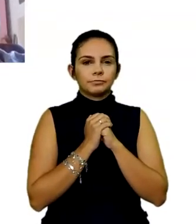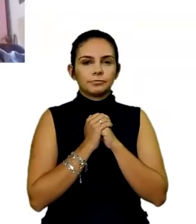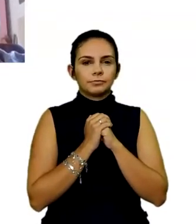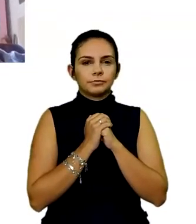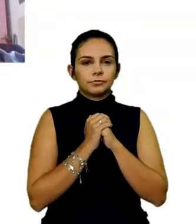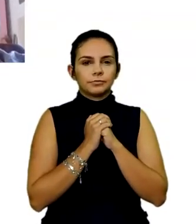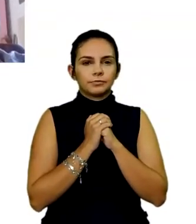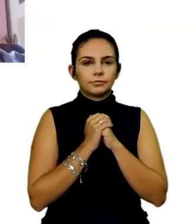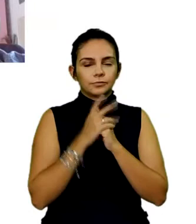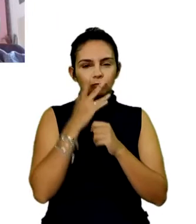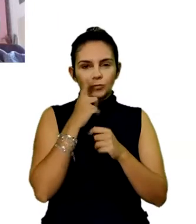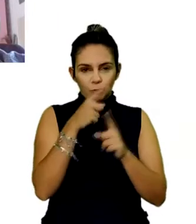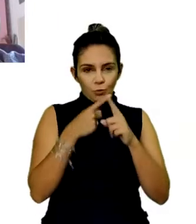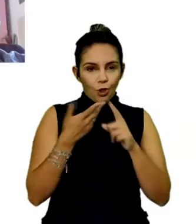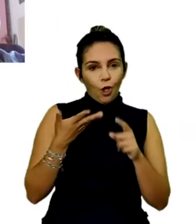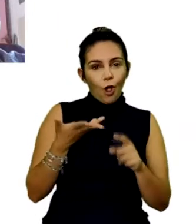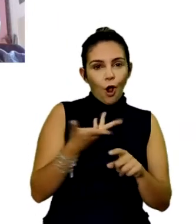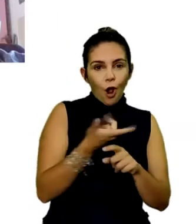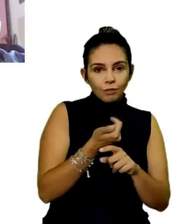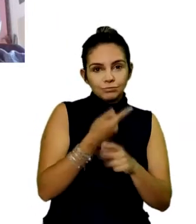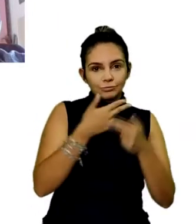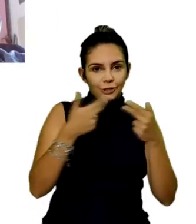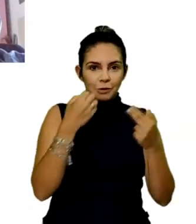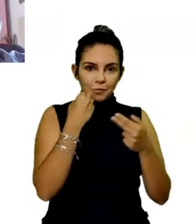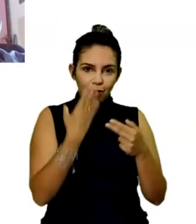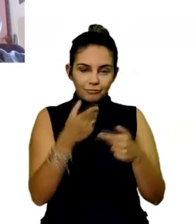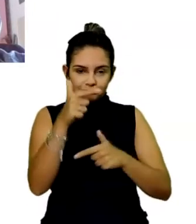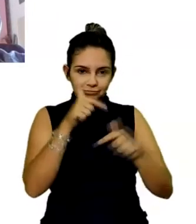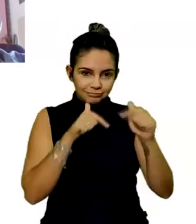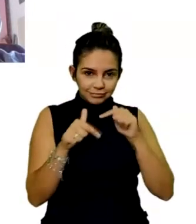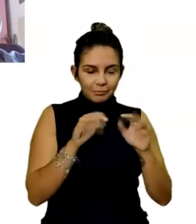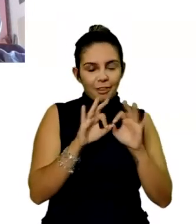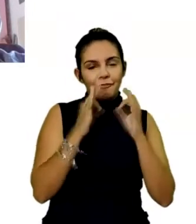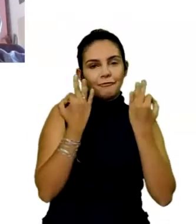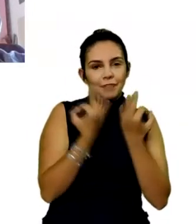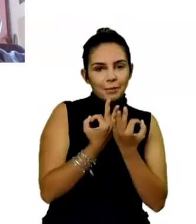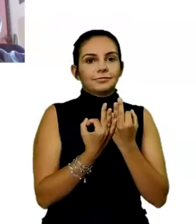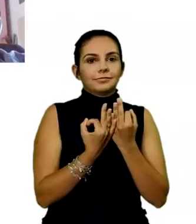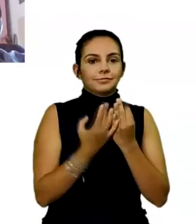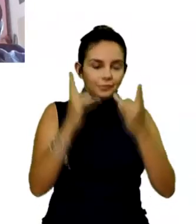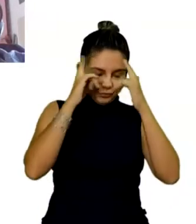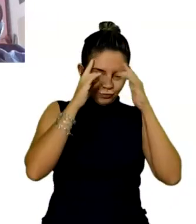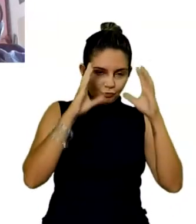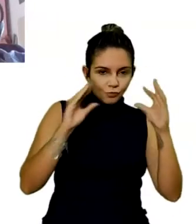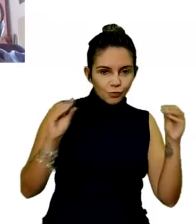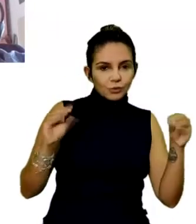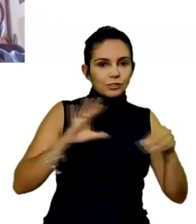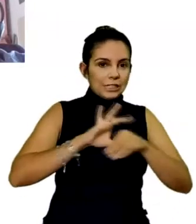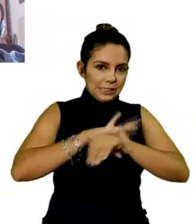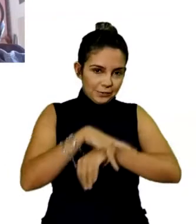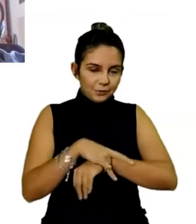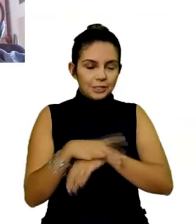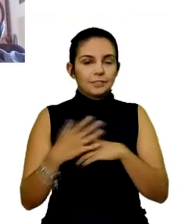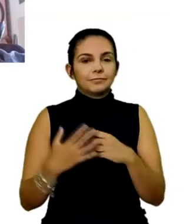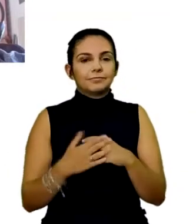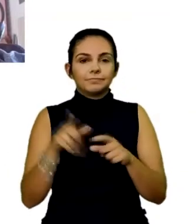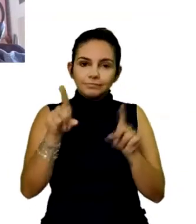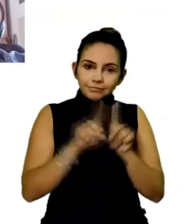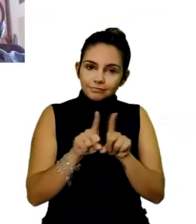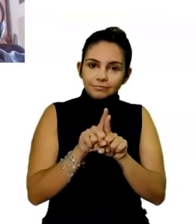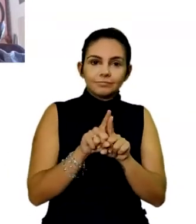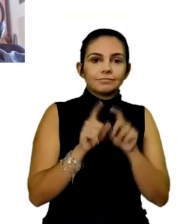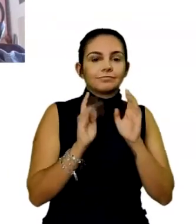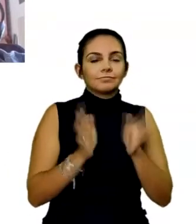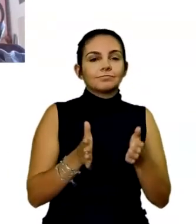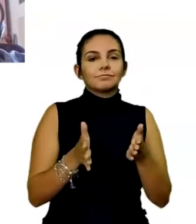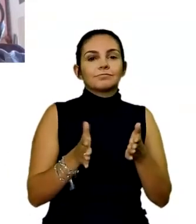Isso é ótimo, porque você já tem duas coisas boas, né? Você trabalha em família, isso dá um conforto, uma segurança muito grande,